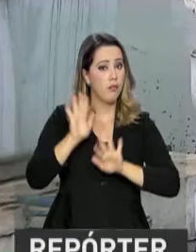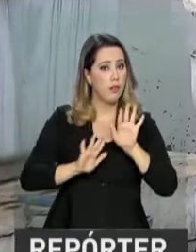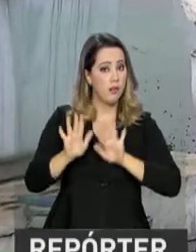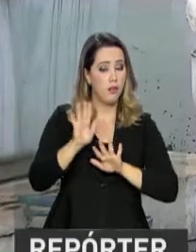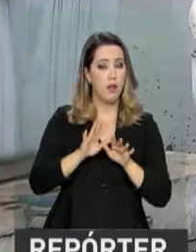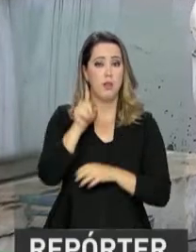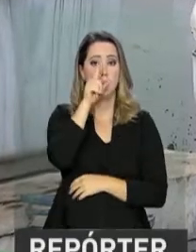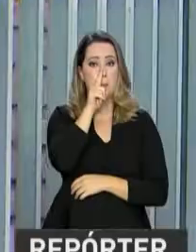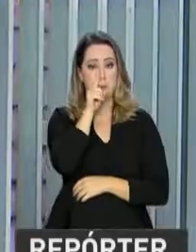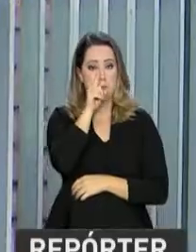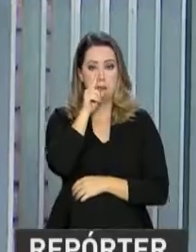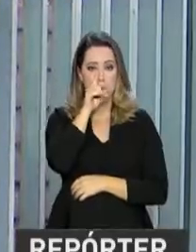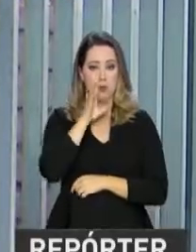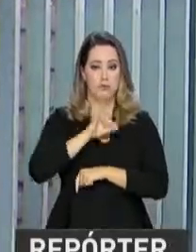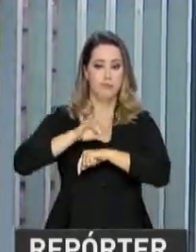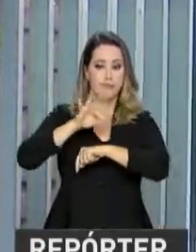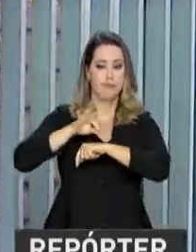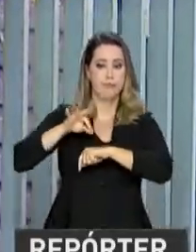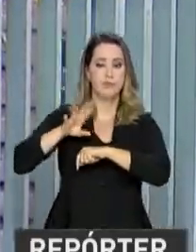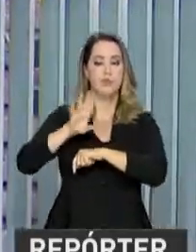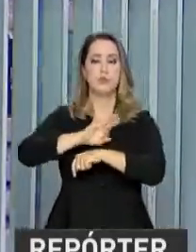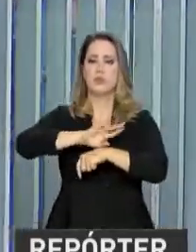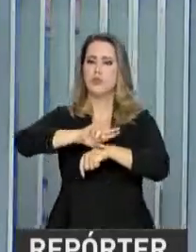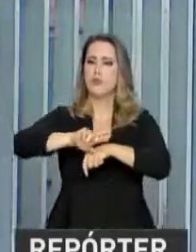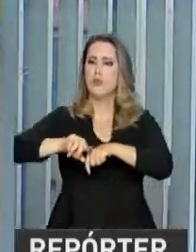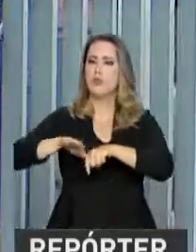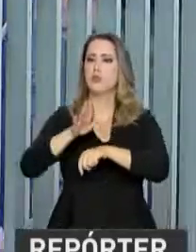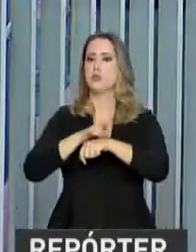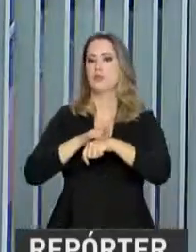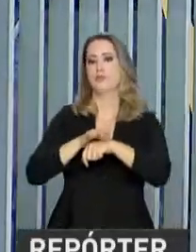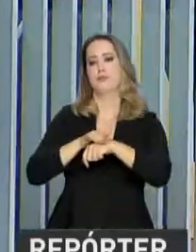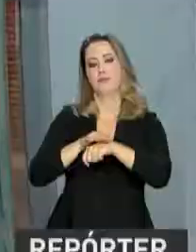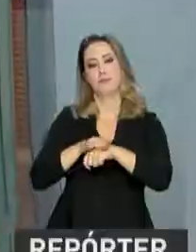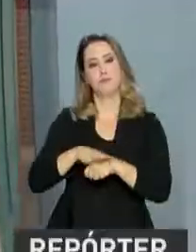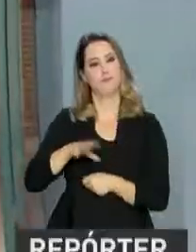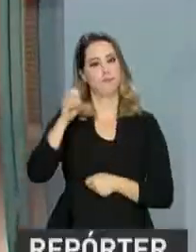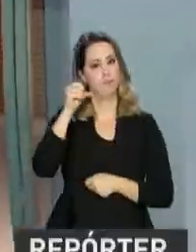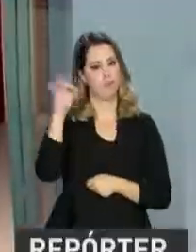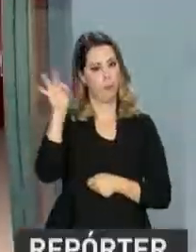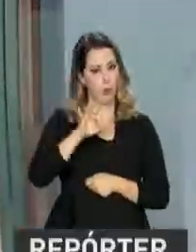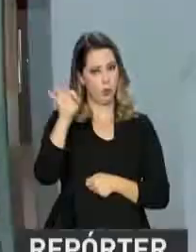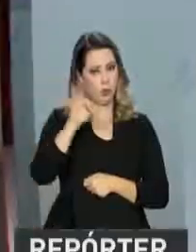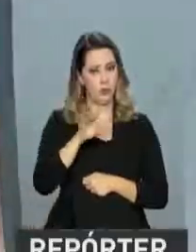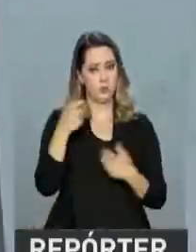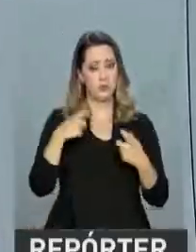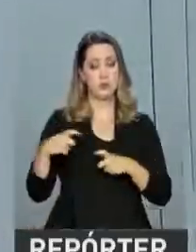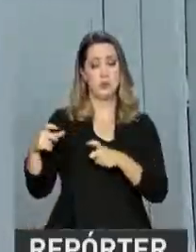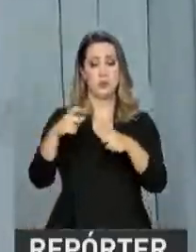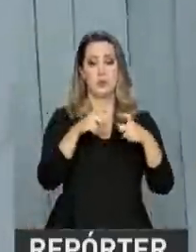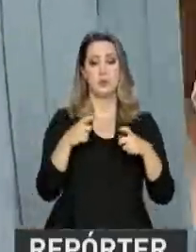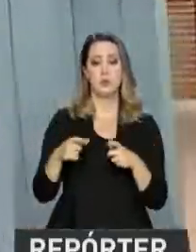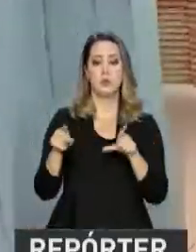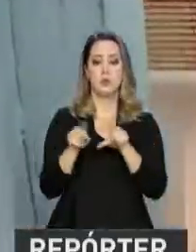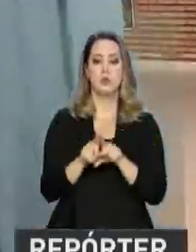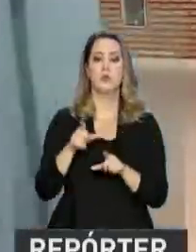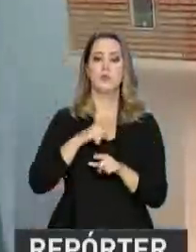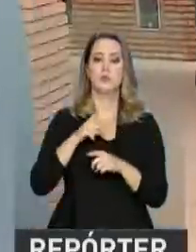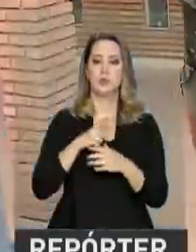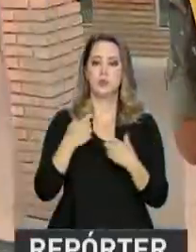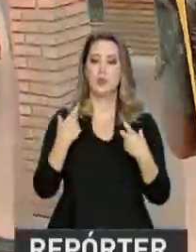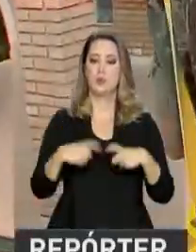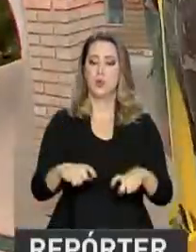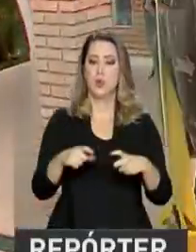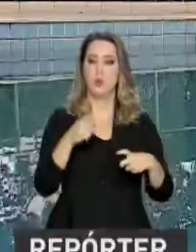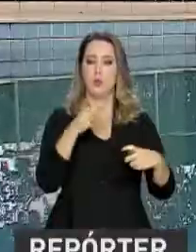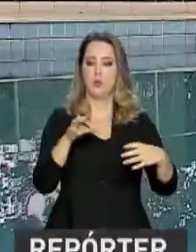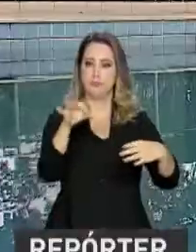que enche com cunha isso quer dizer que mais de 9% das casas visitadas nessas cidades continuam as larvas do